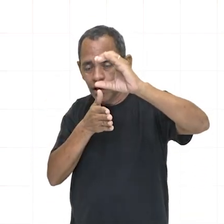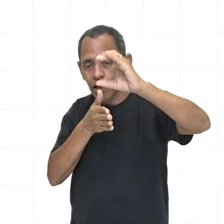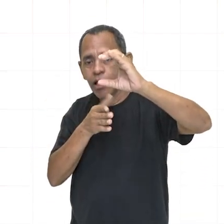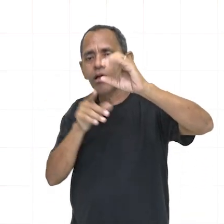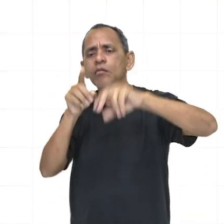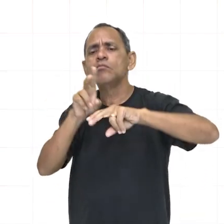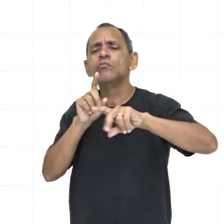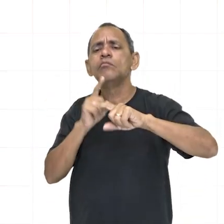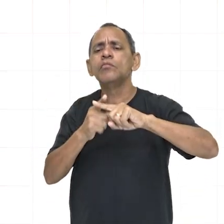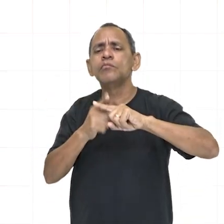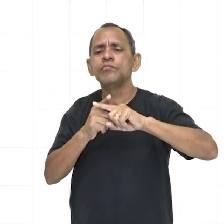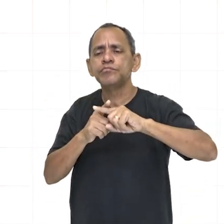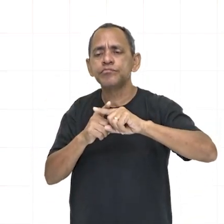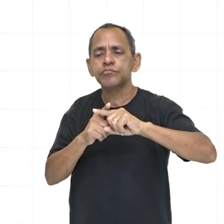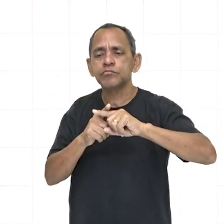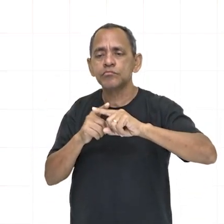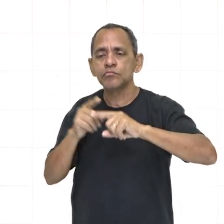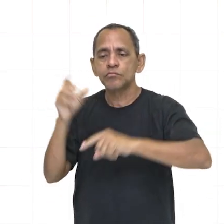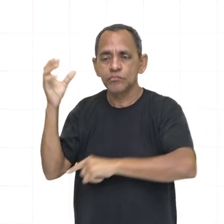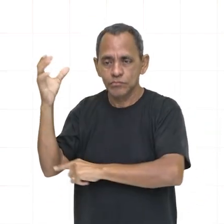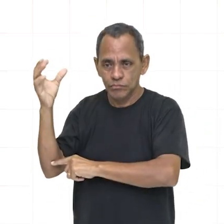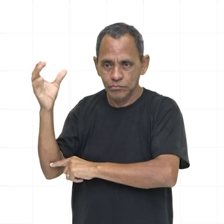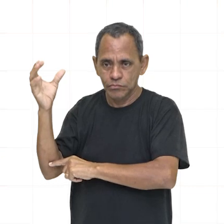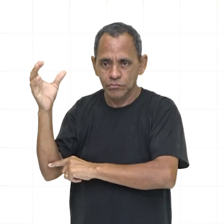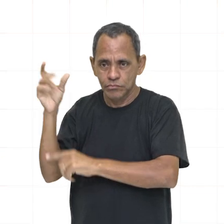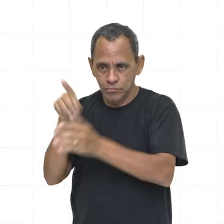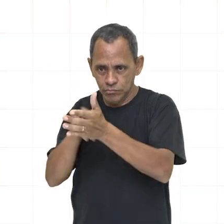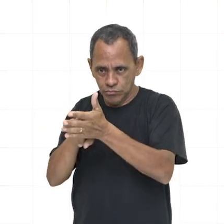que estabeleceram